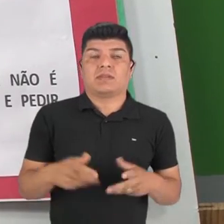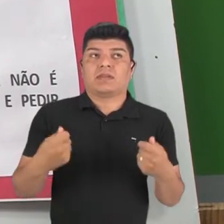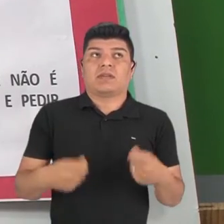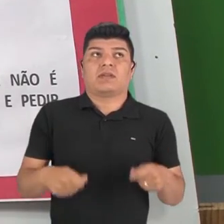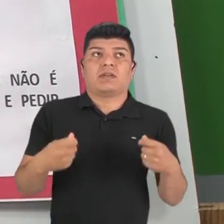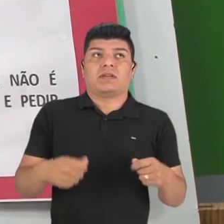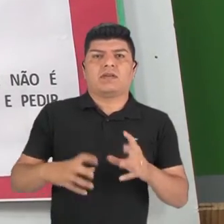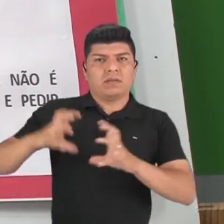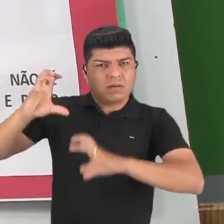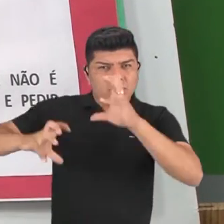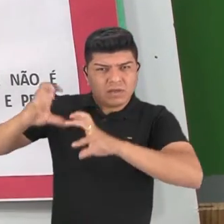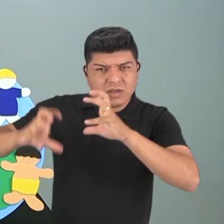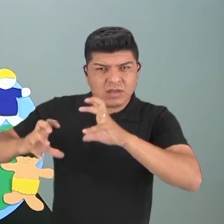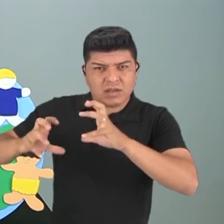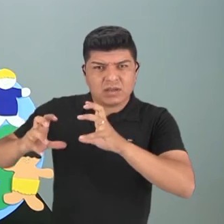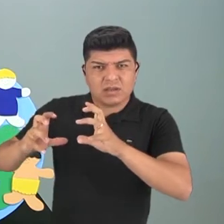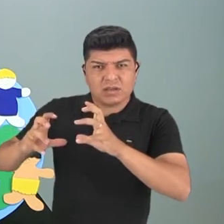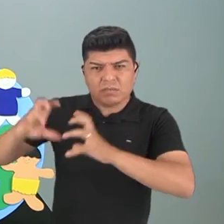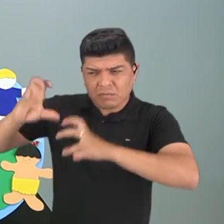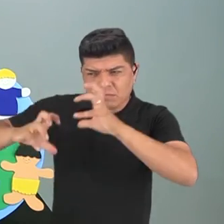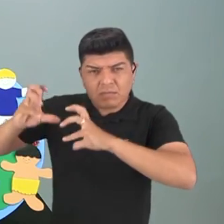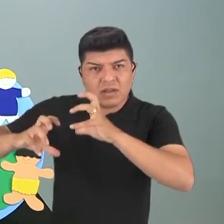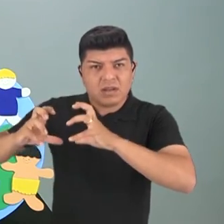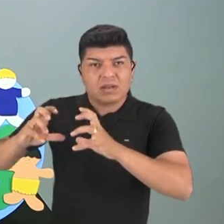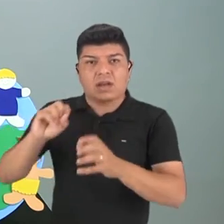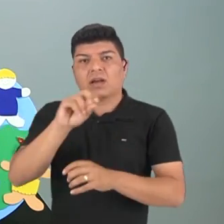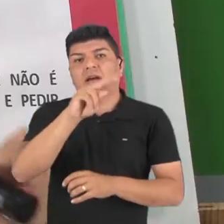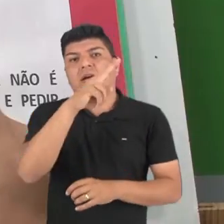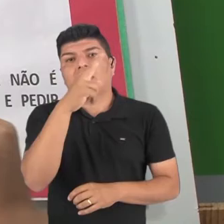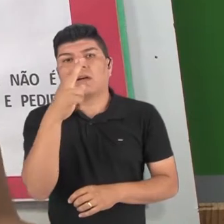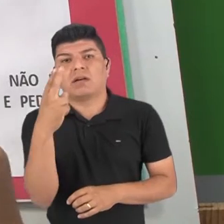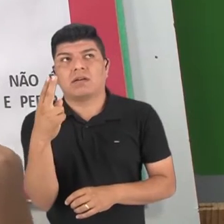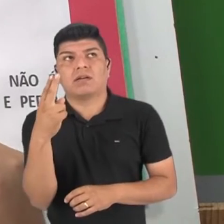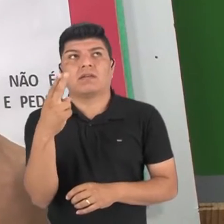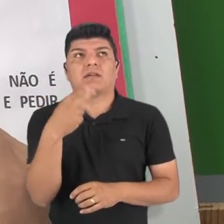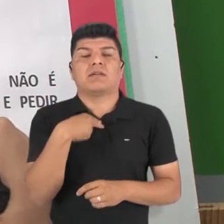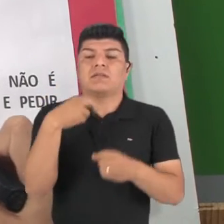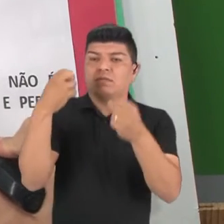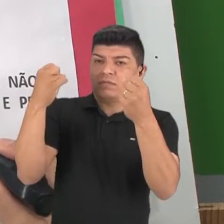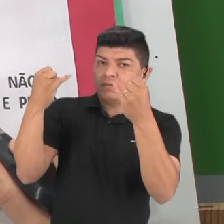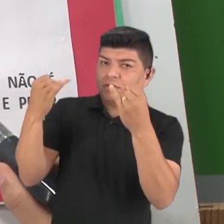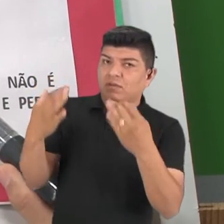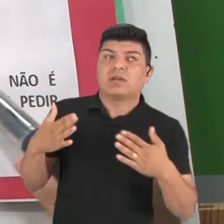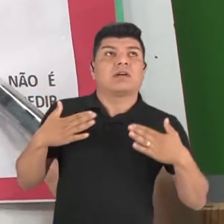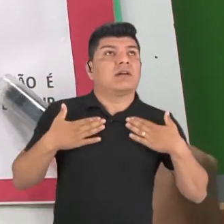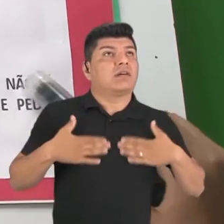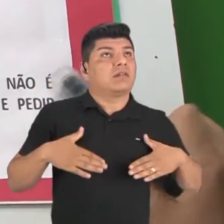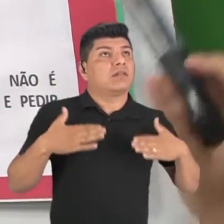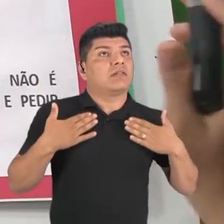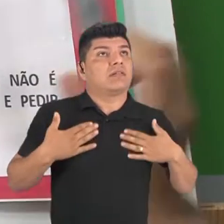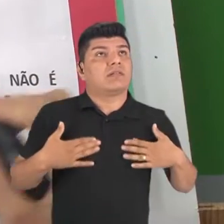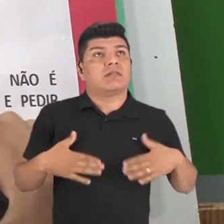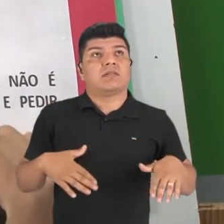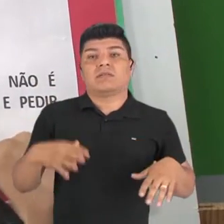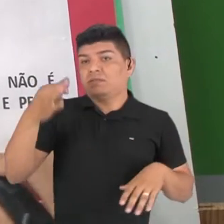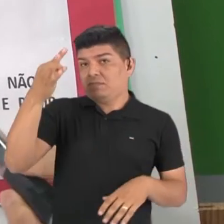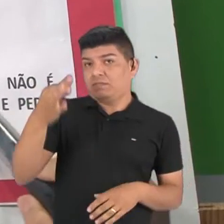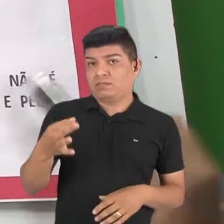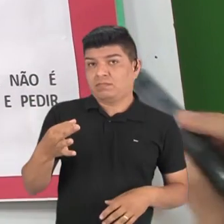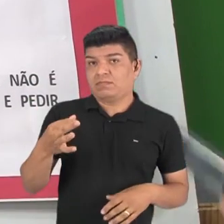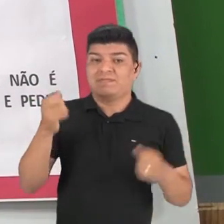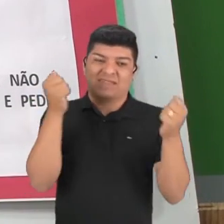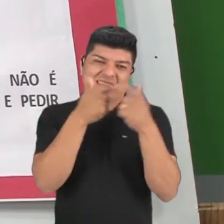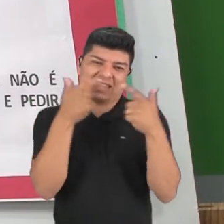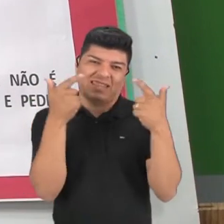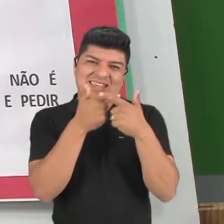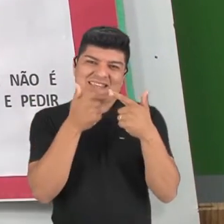devemos brigar e bater? Ou nós devemos explicar com calma que não é correto